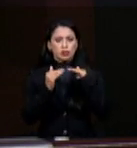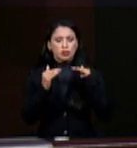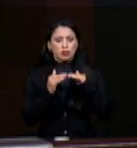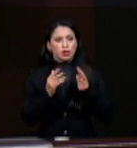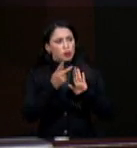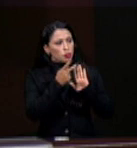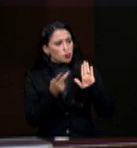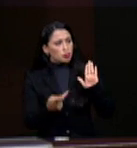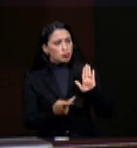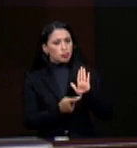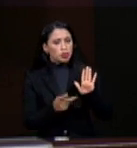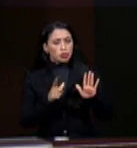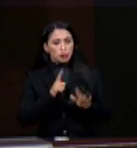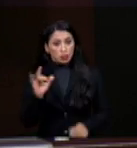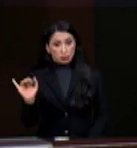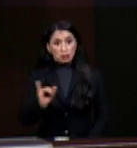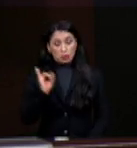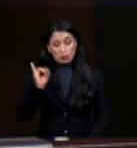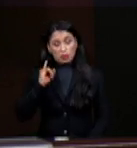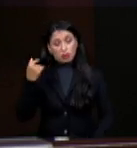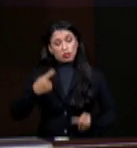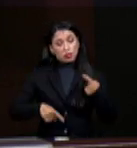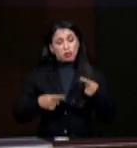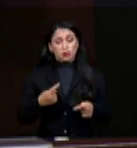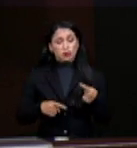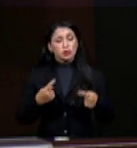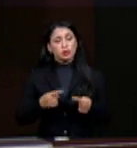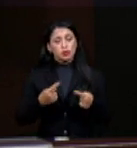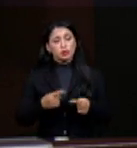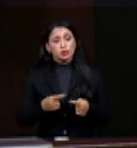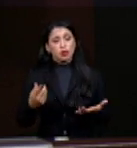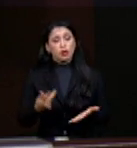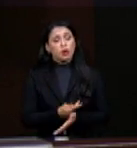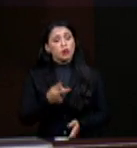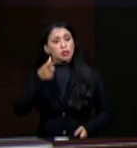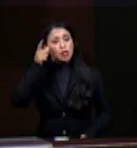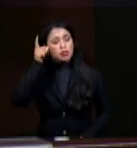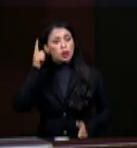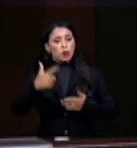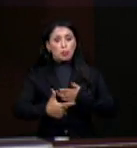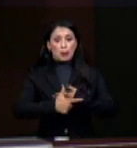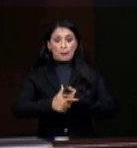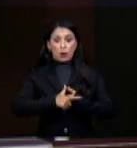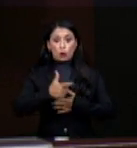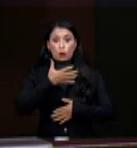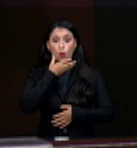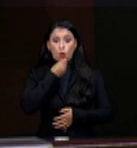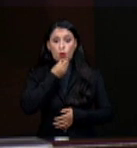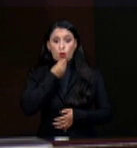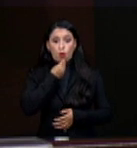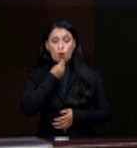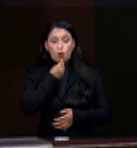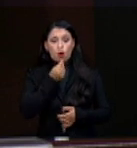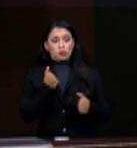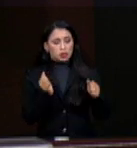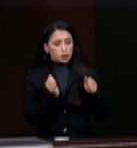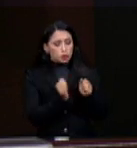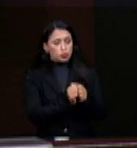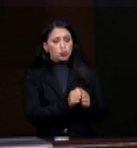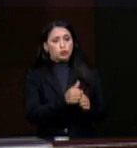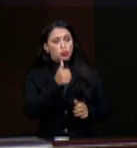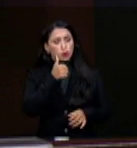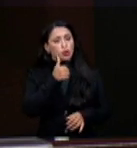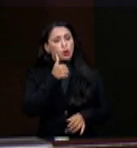projeto incluiu uma importante discussão que aconteceu ontem sobre o papel dos homens como parceiro das mulheres e das